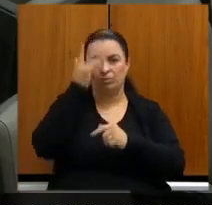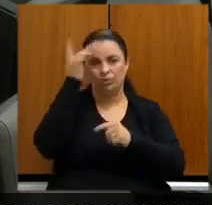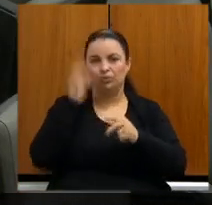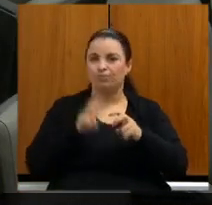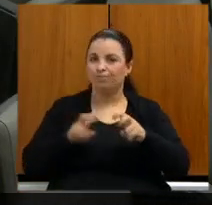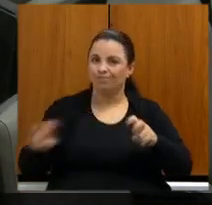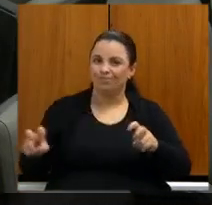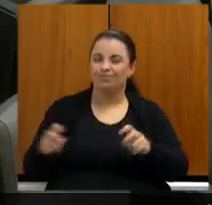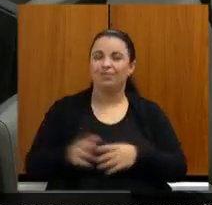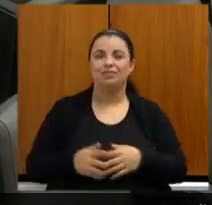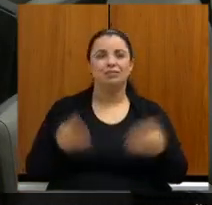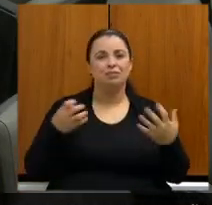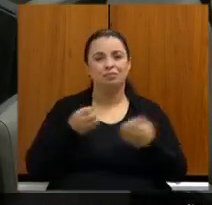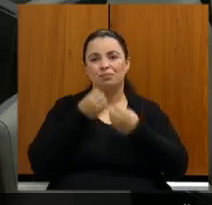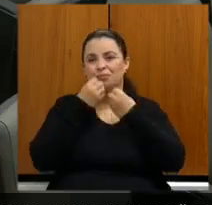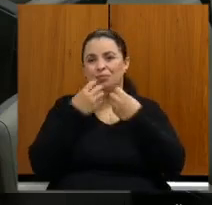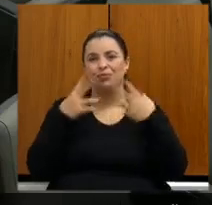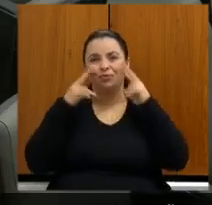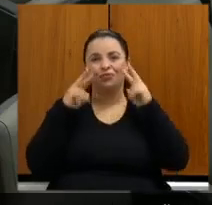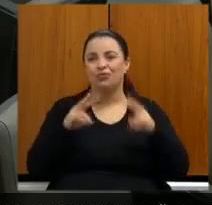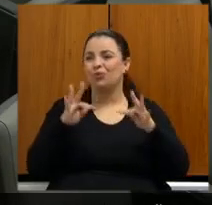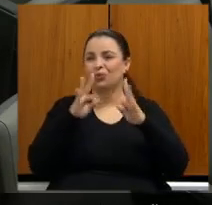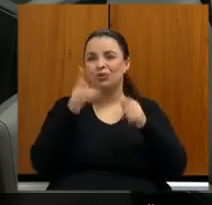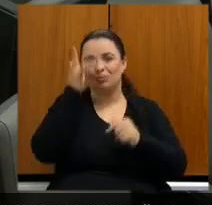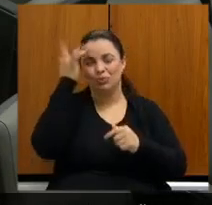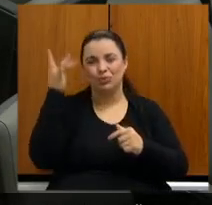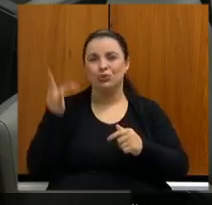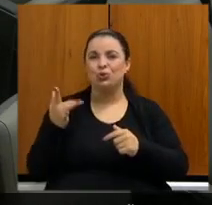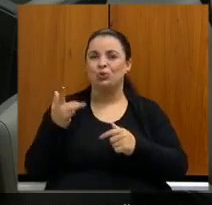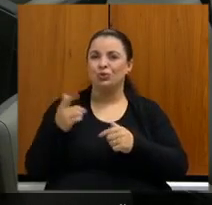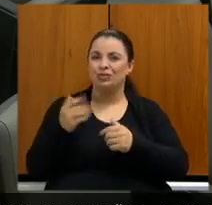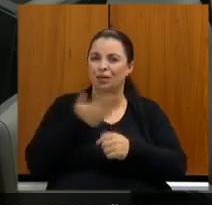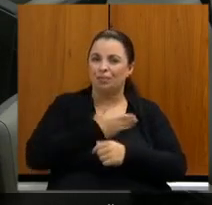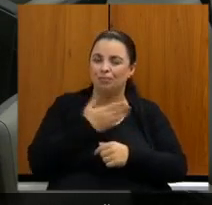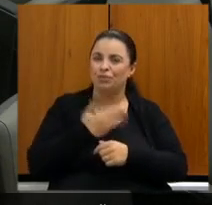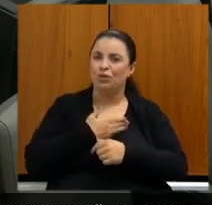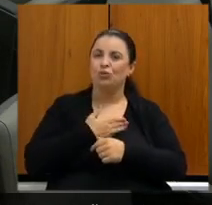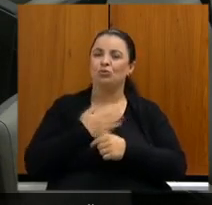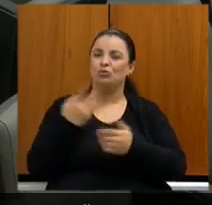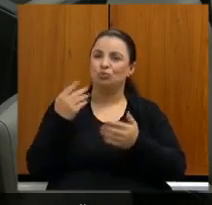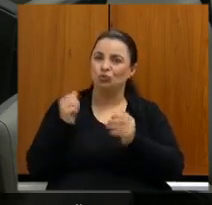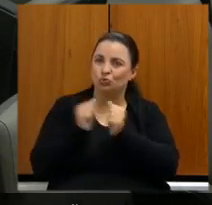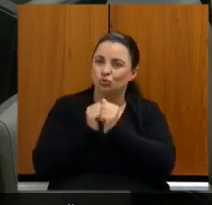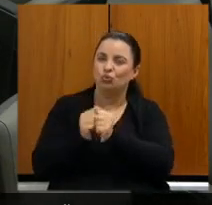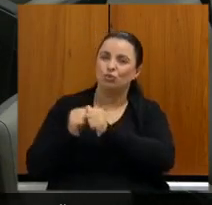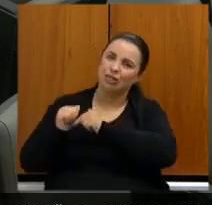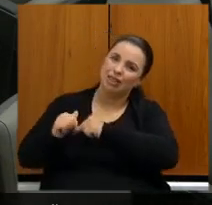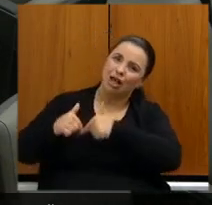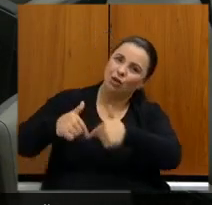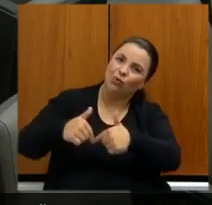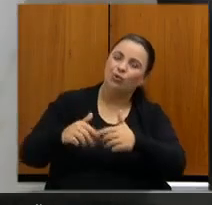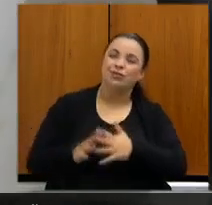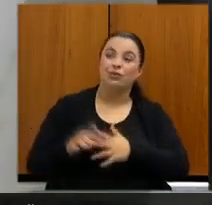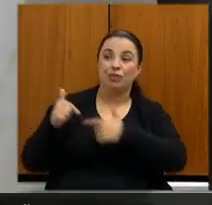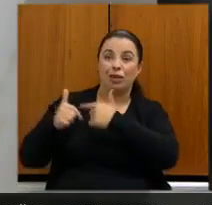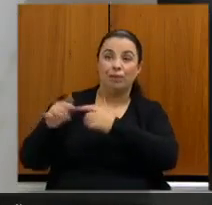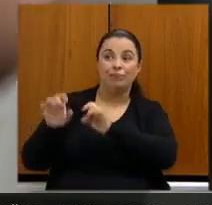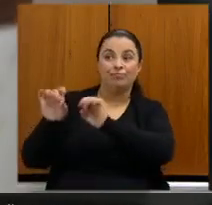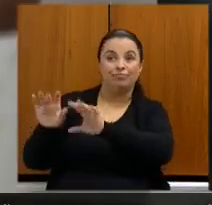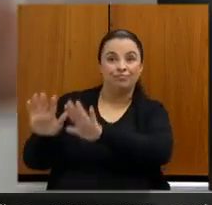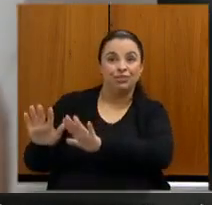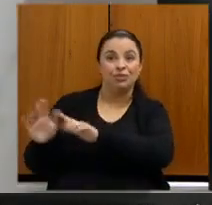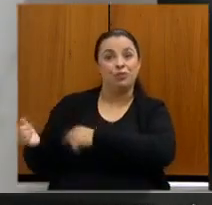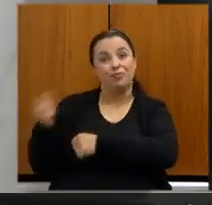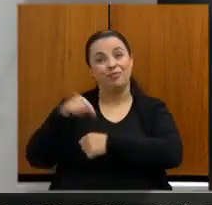tantos companheiros e companheiras de luta aqui que largar o trabalho se esforçar para estar presente aqui né Sem